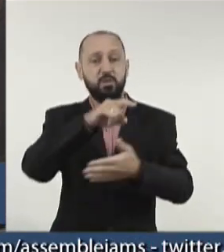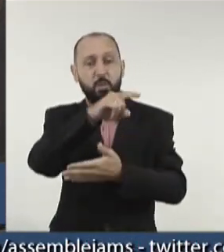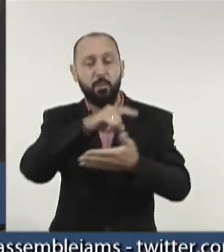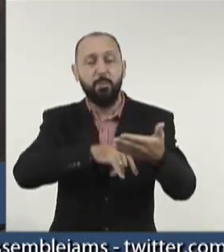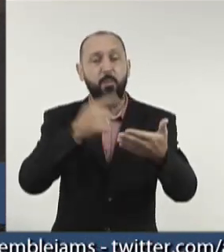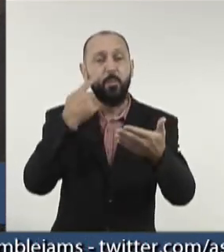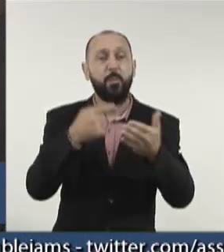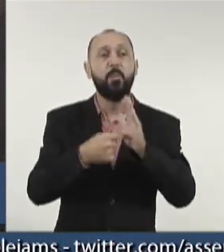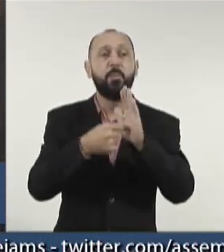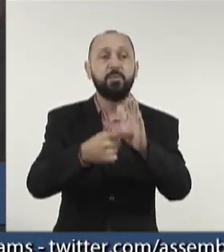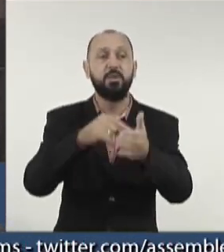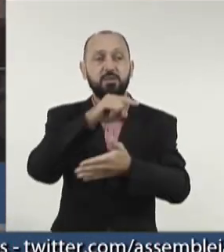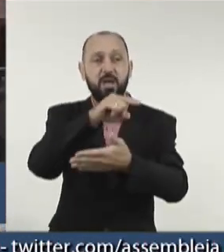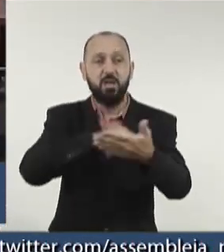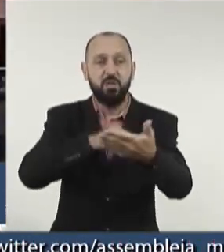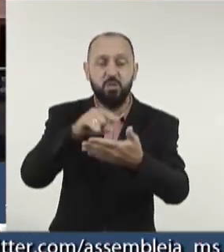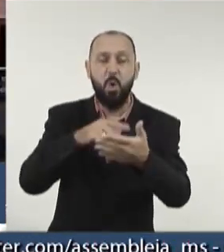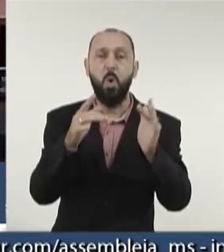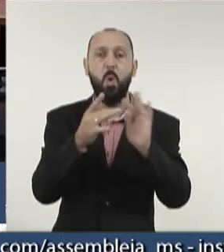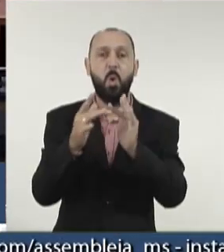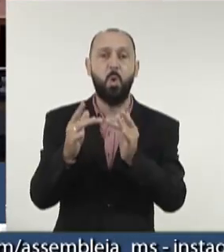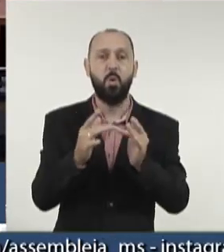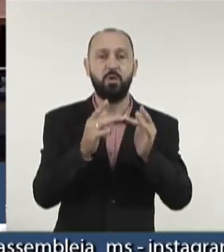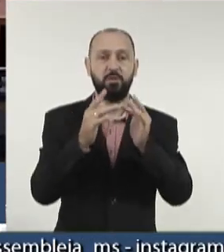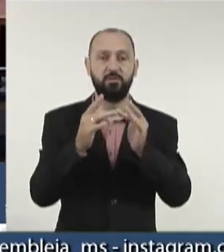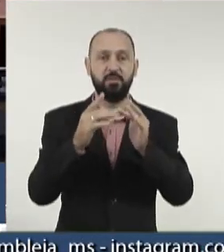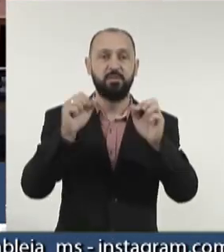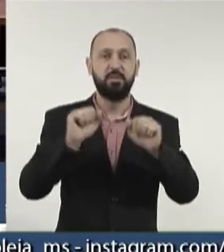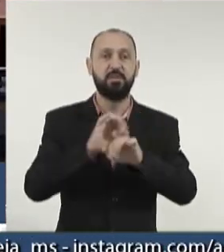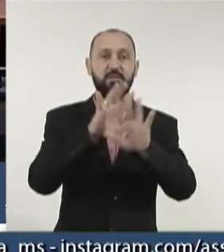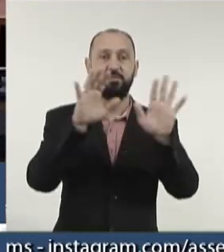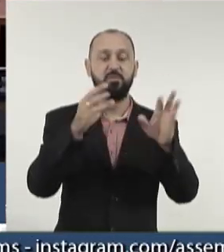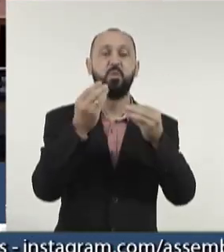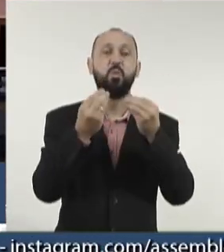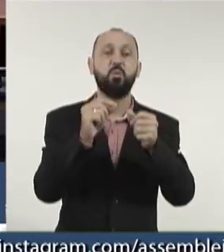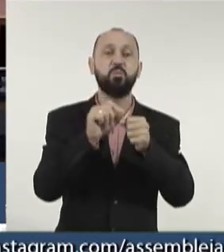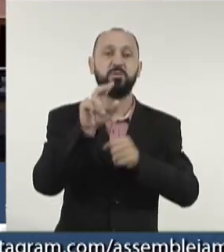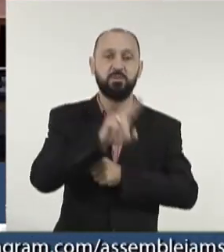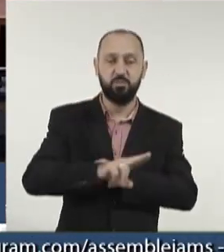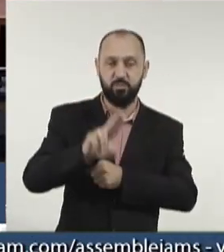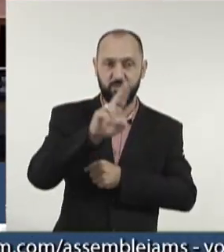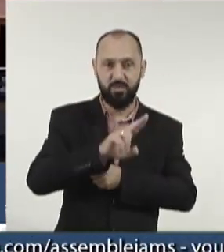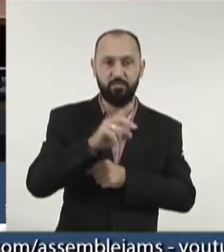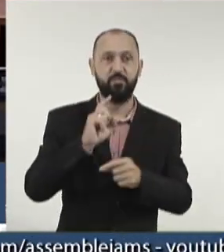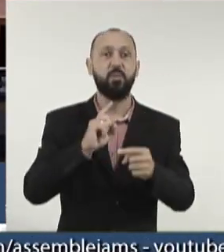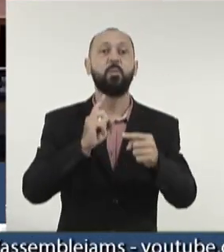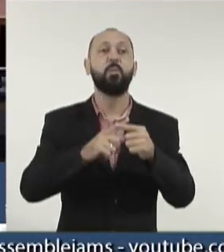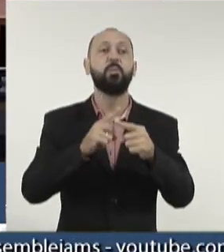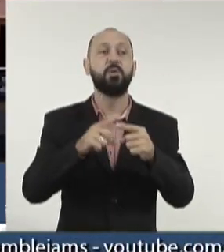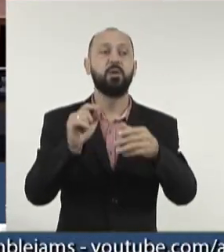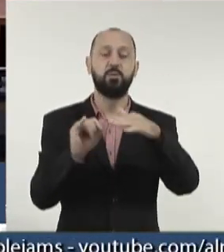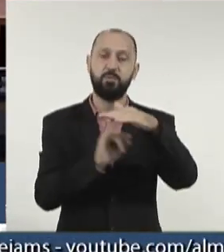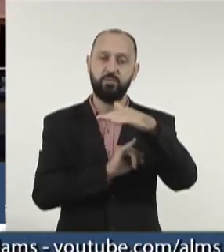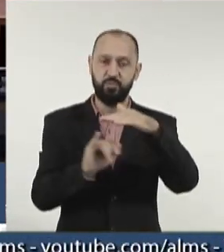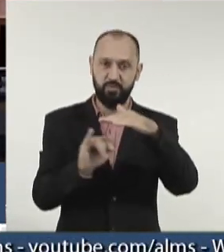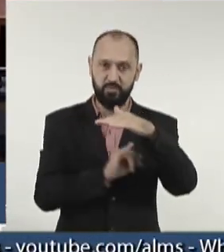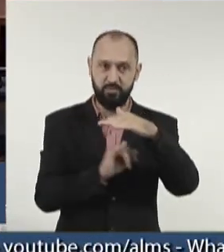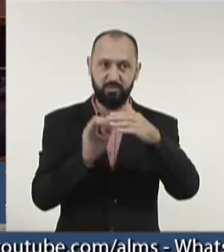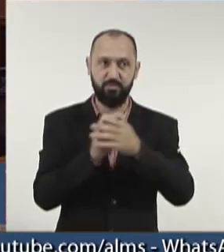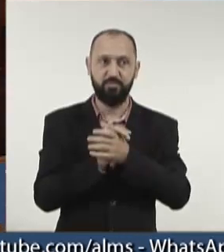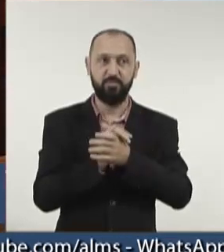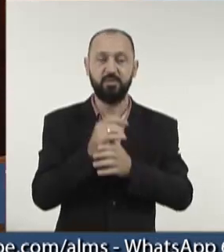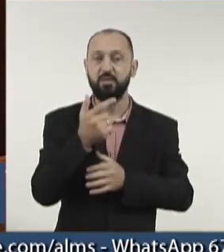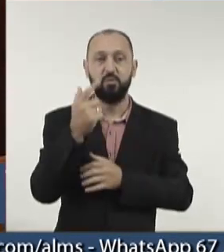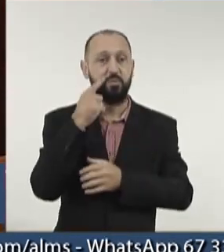contas, sem as notas, sem o acesso, sem a transparência de como está sendo gasto e o porquê que uma entidade que não